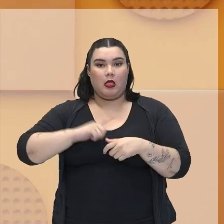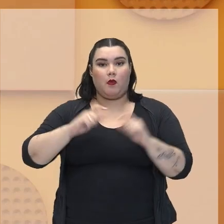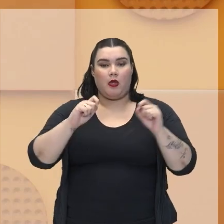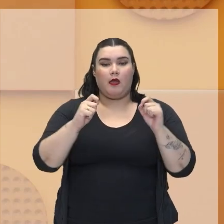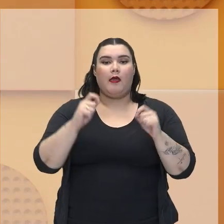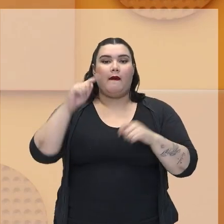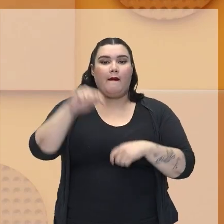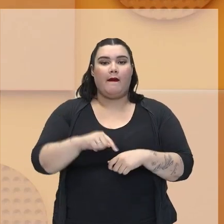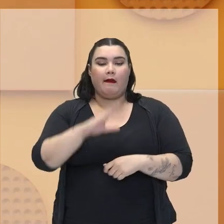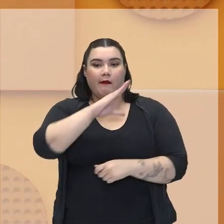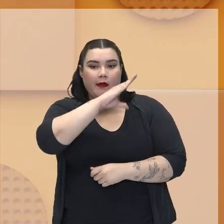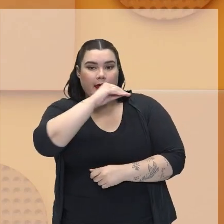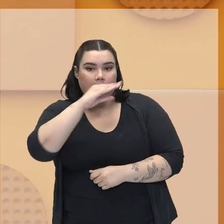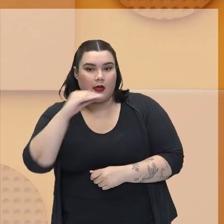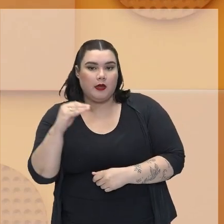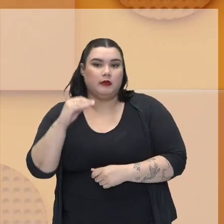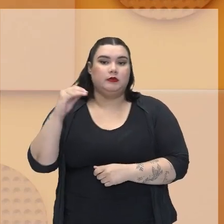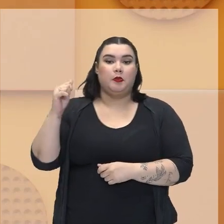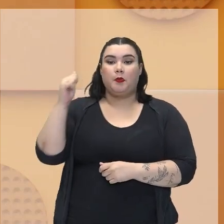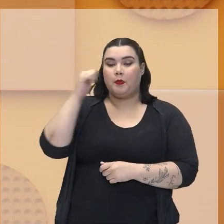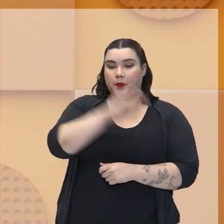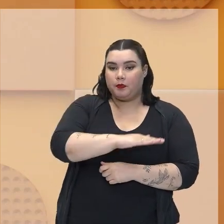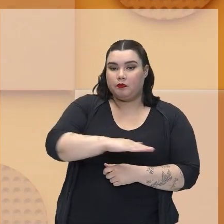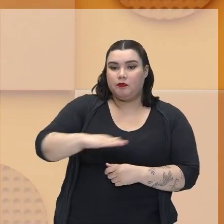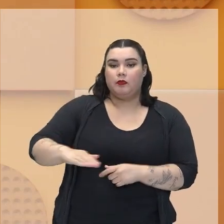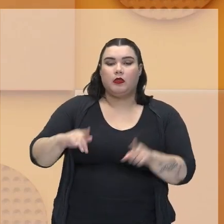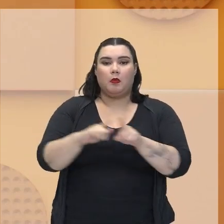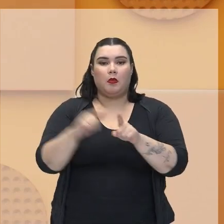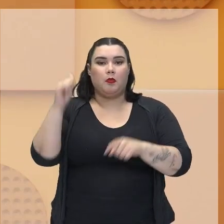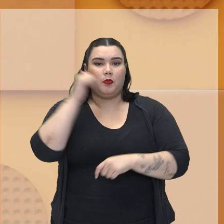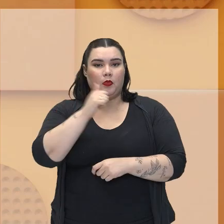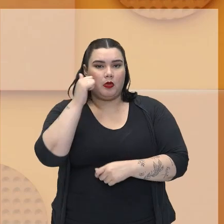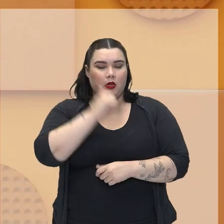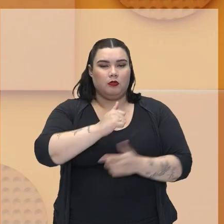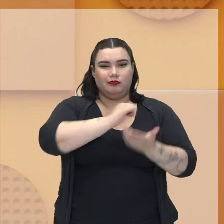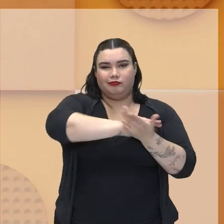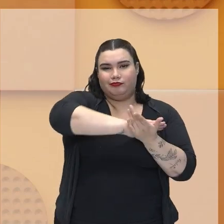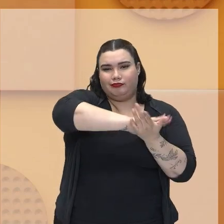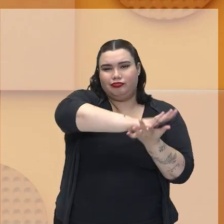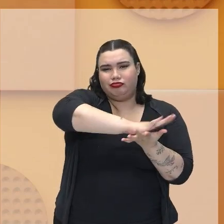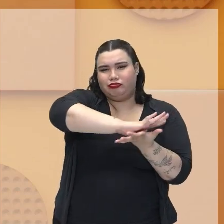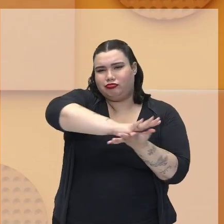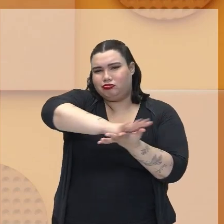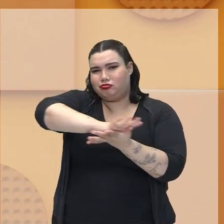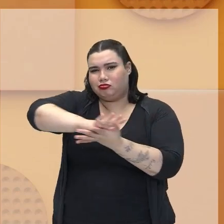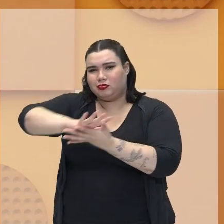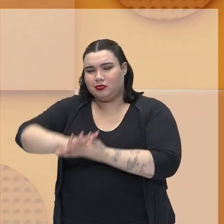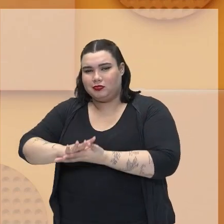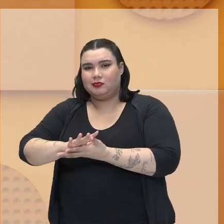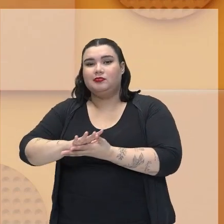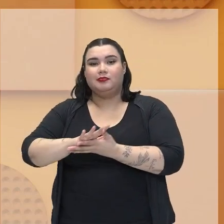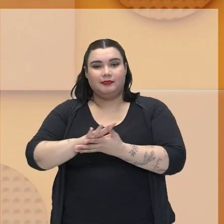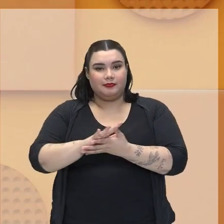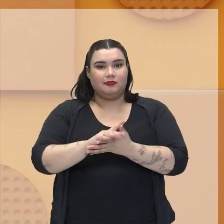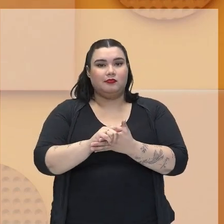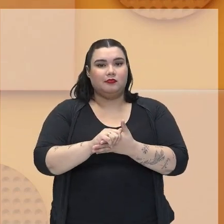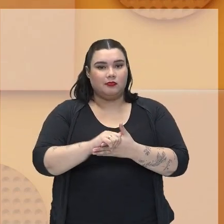tá, gente? Crianças e mulheres foram massacrados pelo exército brasileiro. Houve grande mortandade,